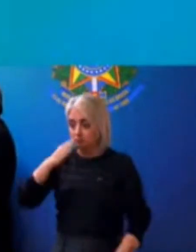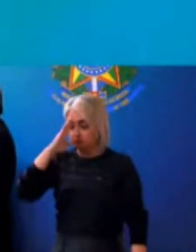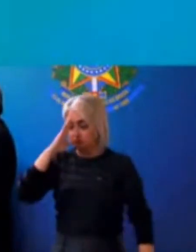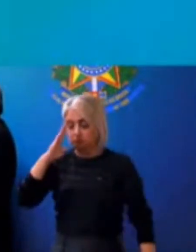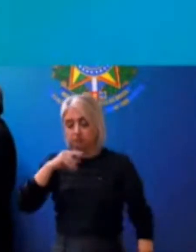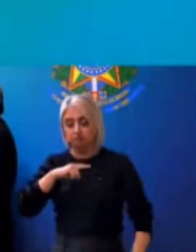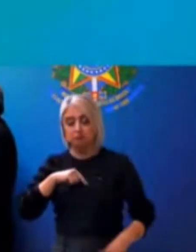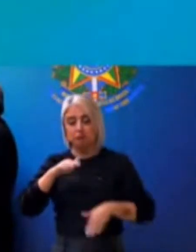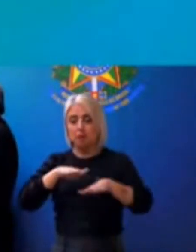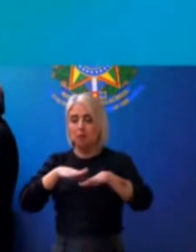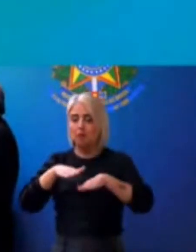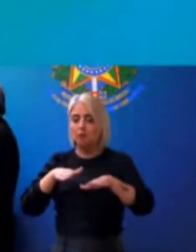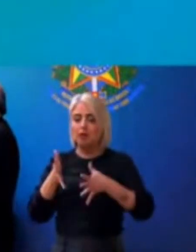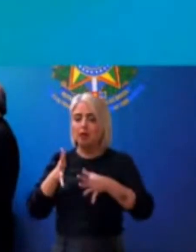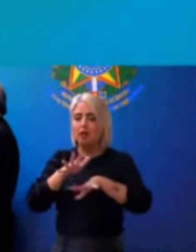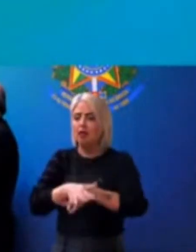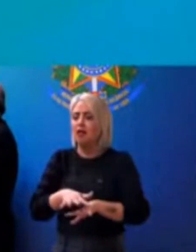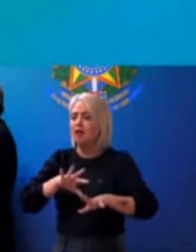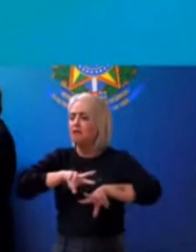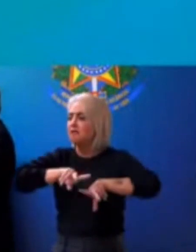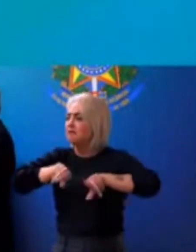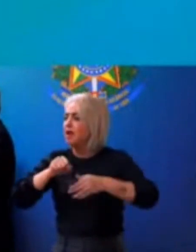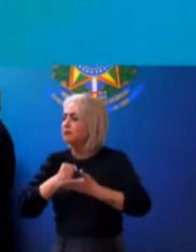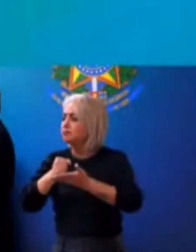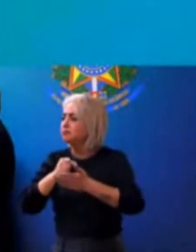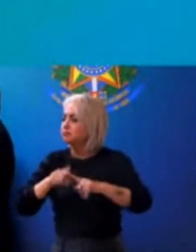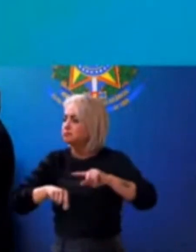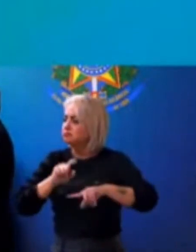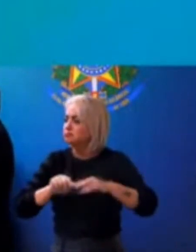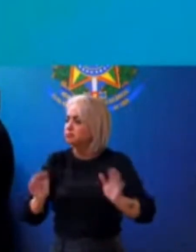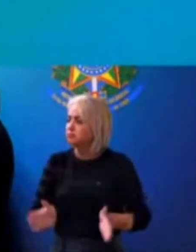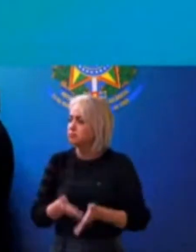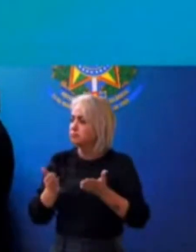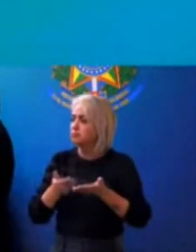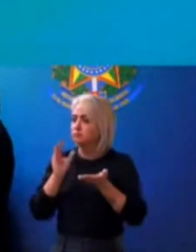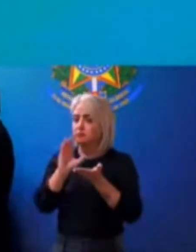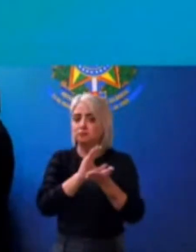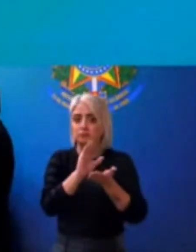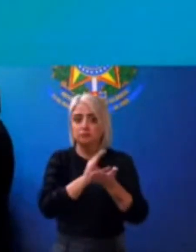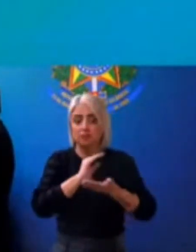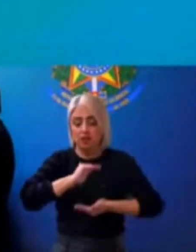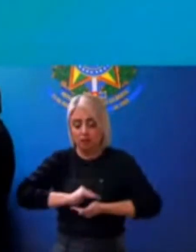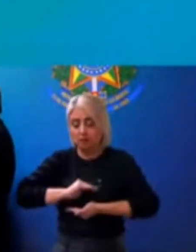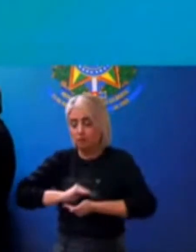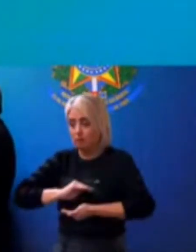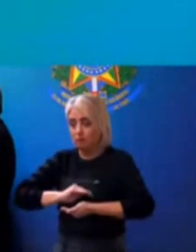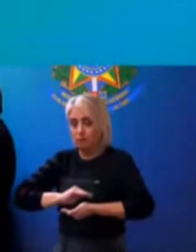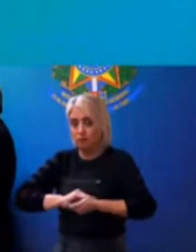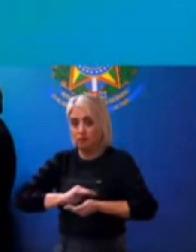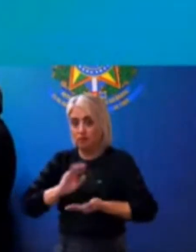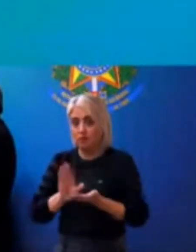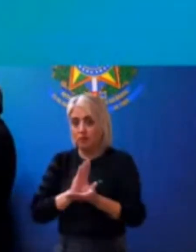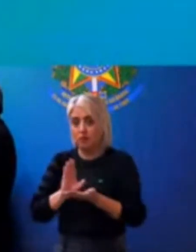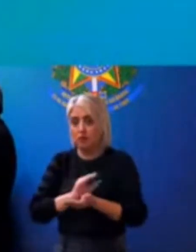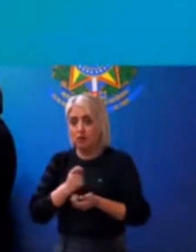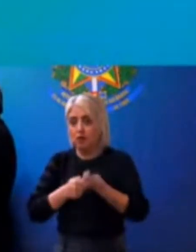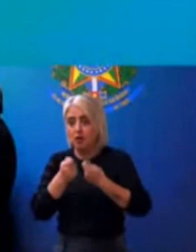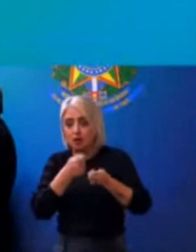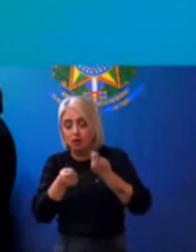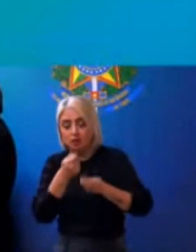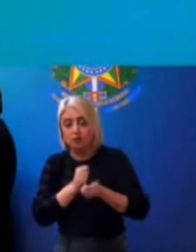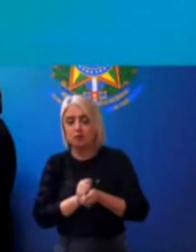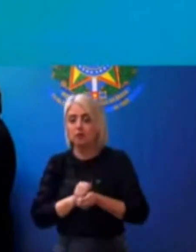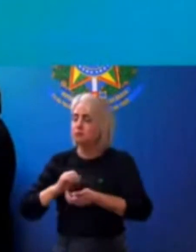mobilizando de forma integrada vários instrumentos de apoio e fomento como crédito fundo de investimentos subvenção econômica